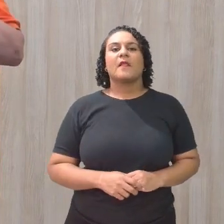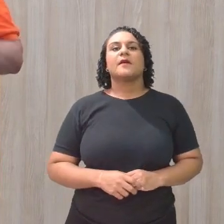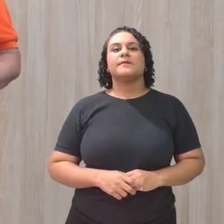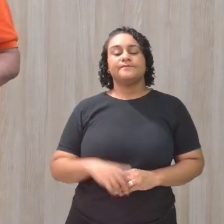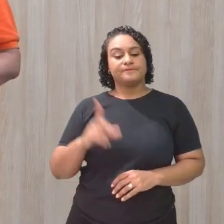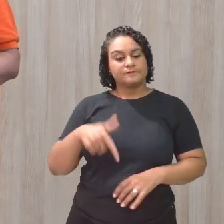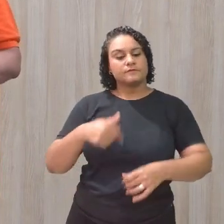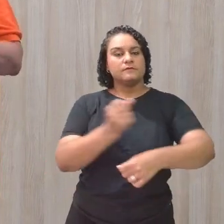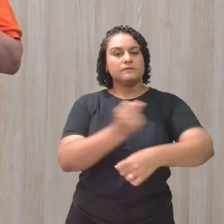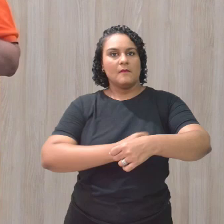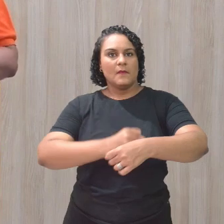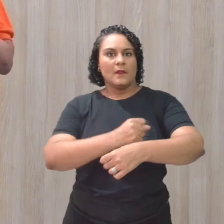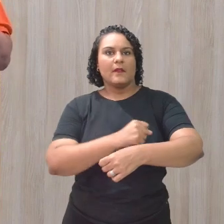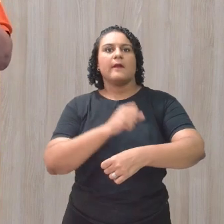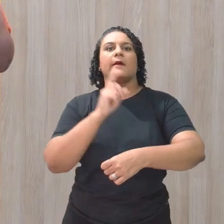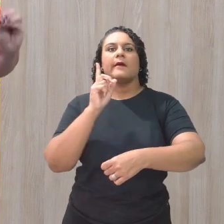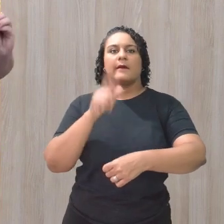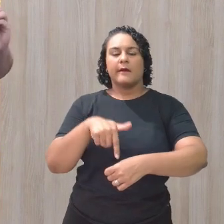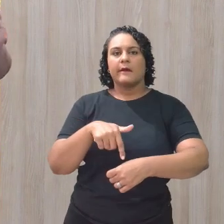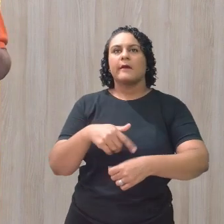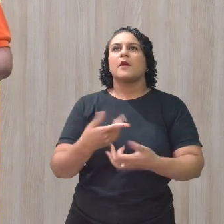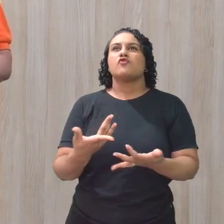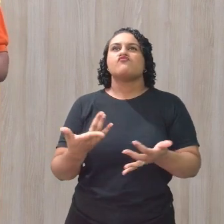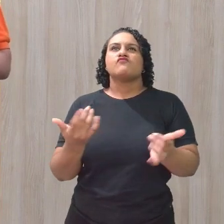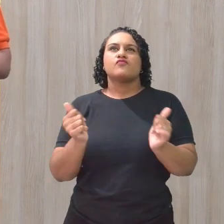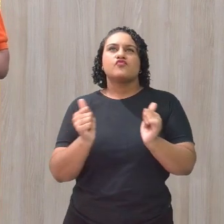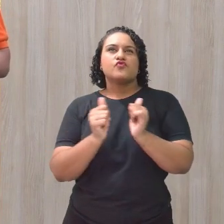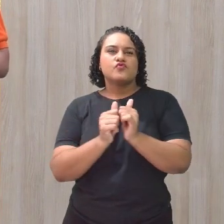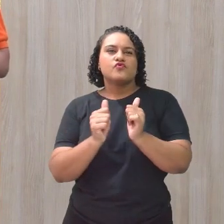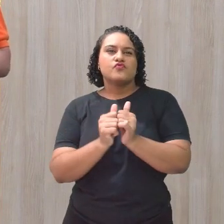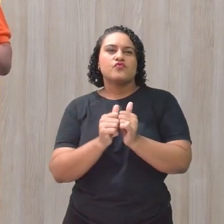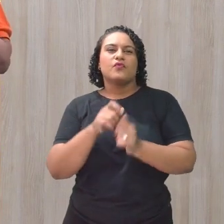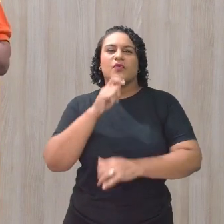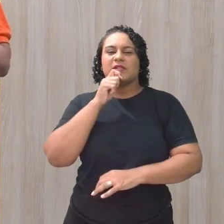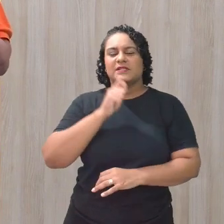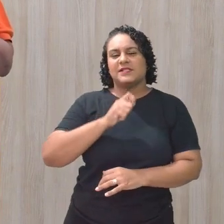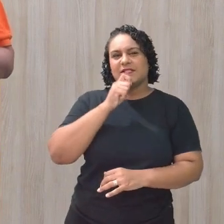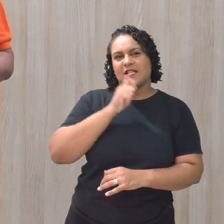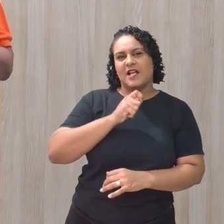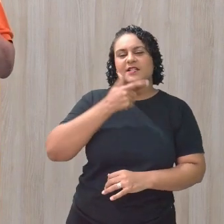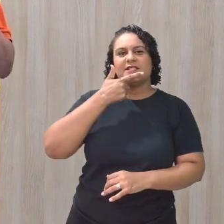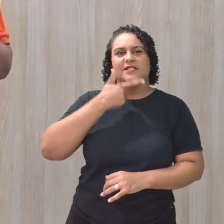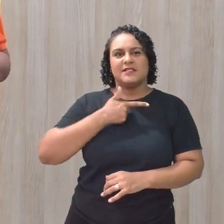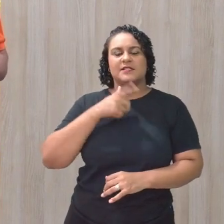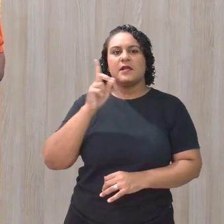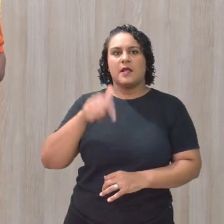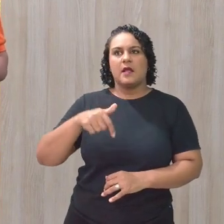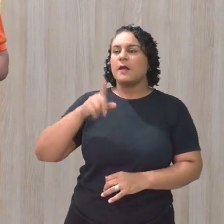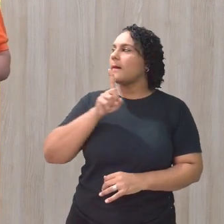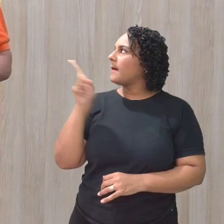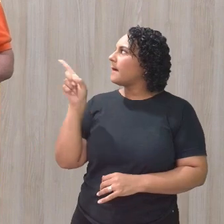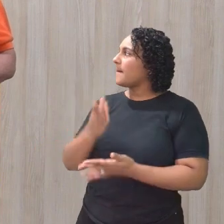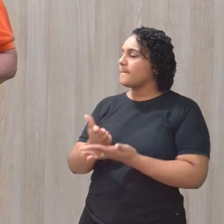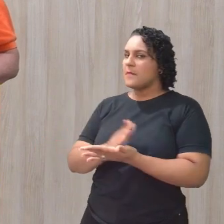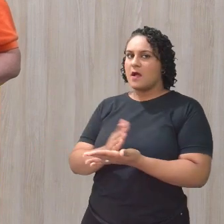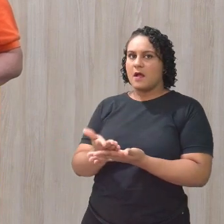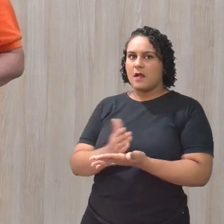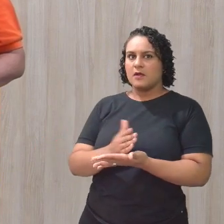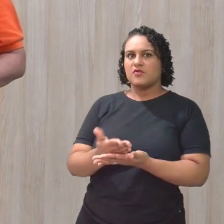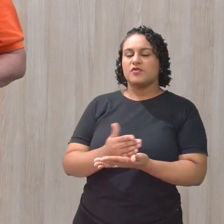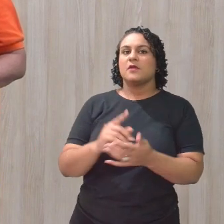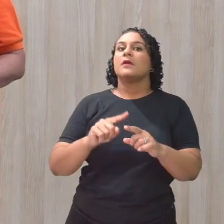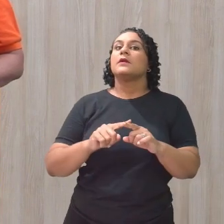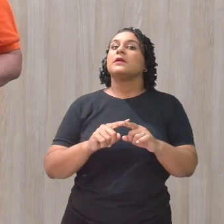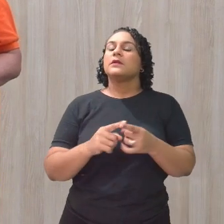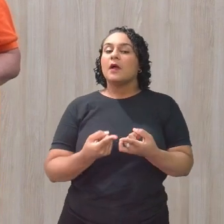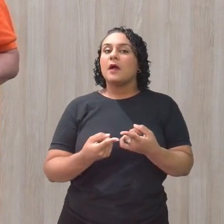que cozinha, que é servida com queijo, carne de sol, essa é conhecida como a macaxeira. E a que faz a